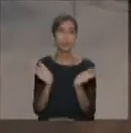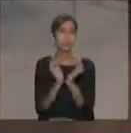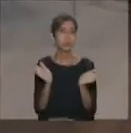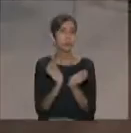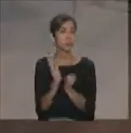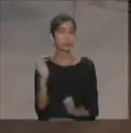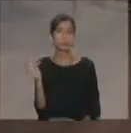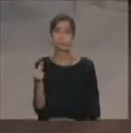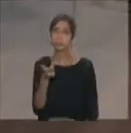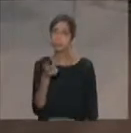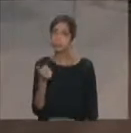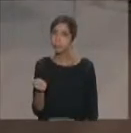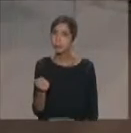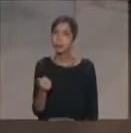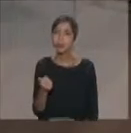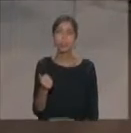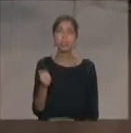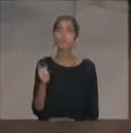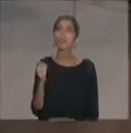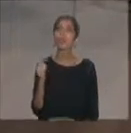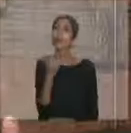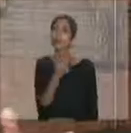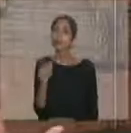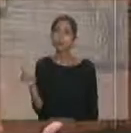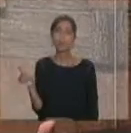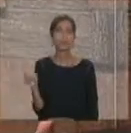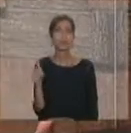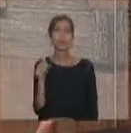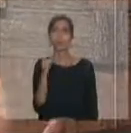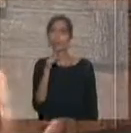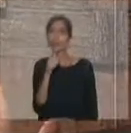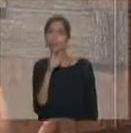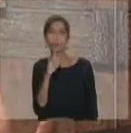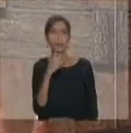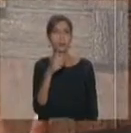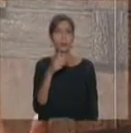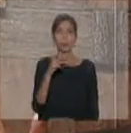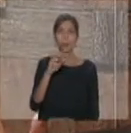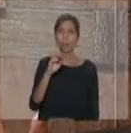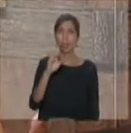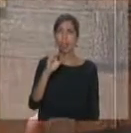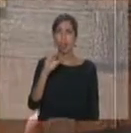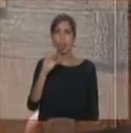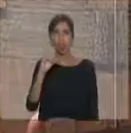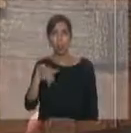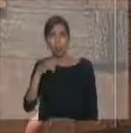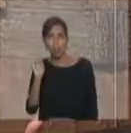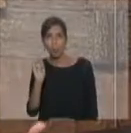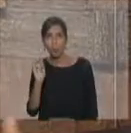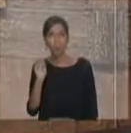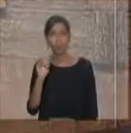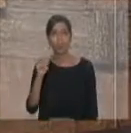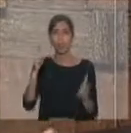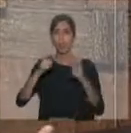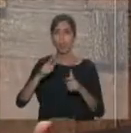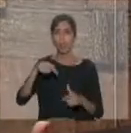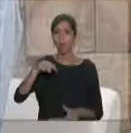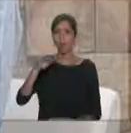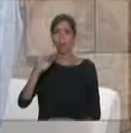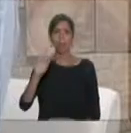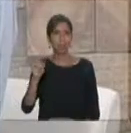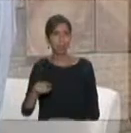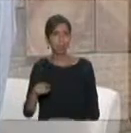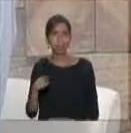fantástica. O Inácio Lola Brandão, que tinha vindo de Araraquara, tinha o Eloy Santos, que tinha vindo de Quatá. Um